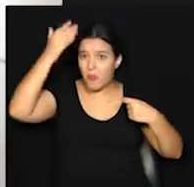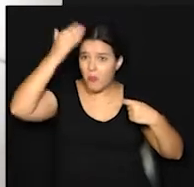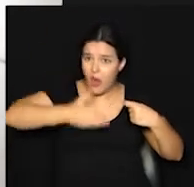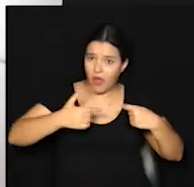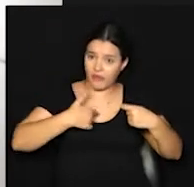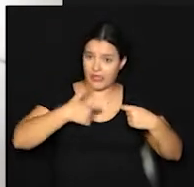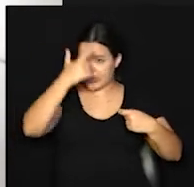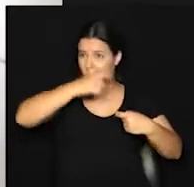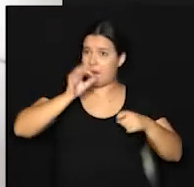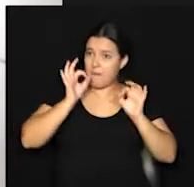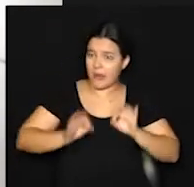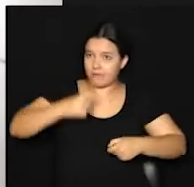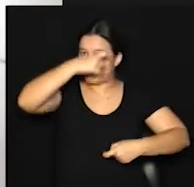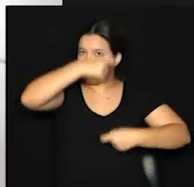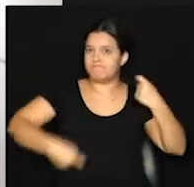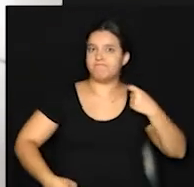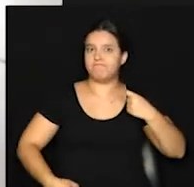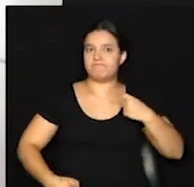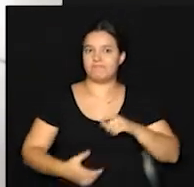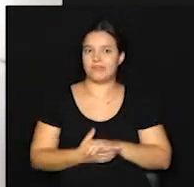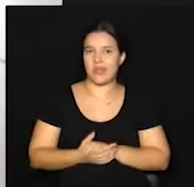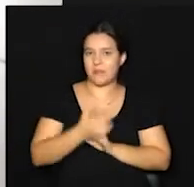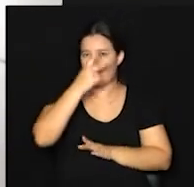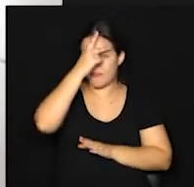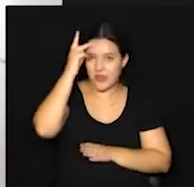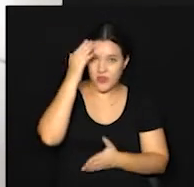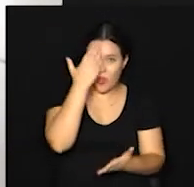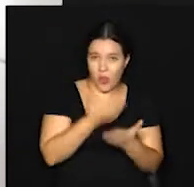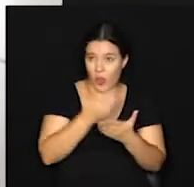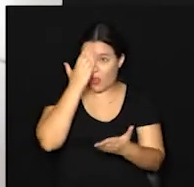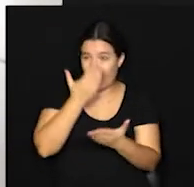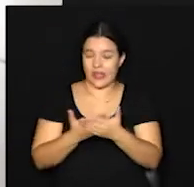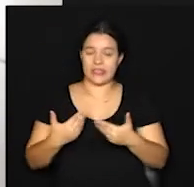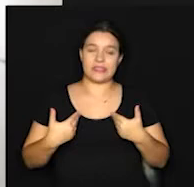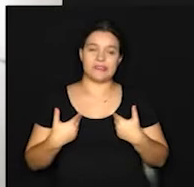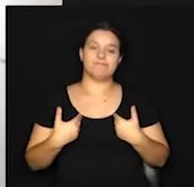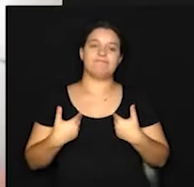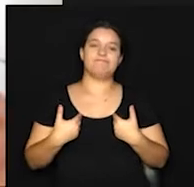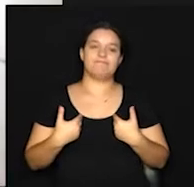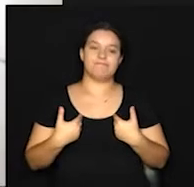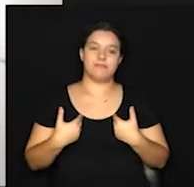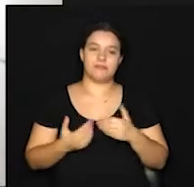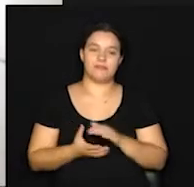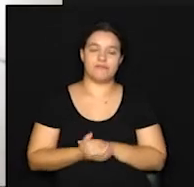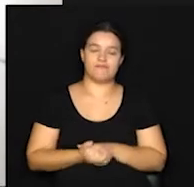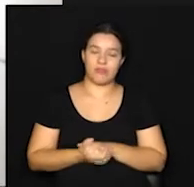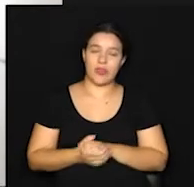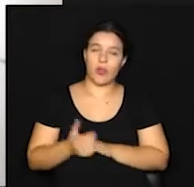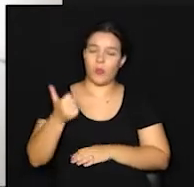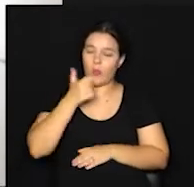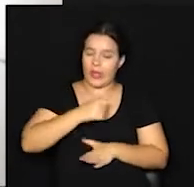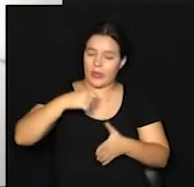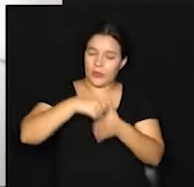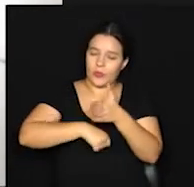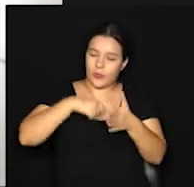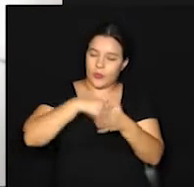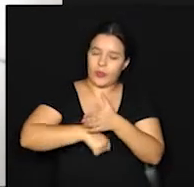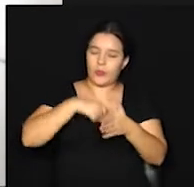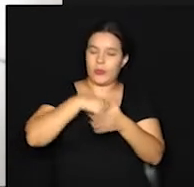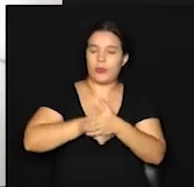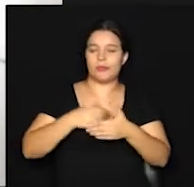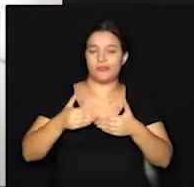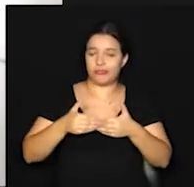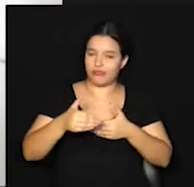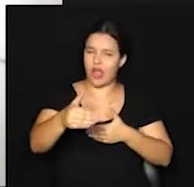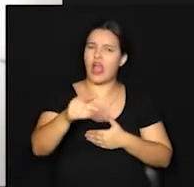foi estuprada e ela é desacreditada pela sociedade. Então, nós temos um caminho muito grande aí. É muito difícil você